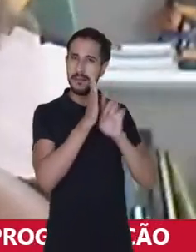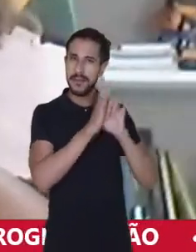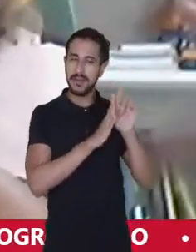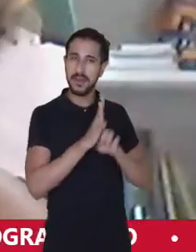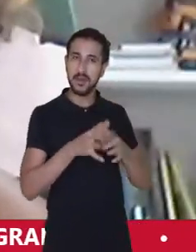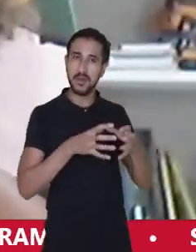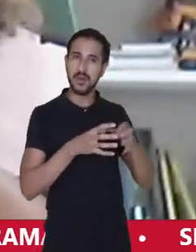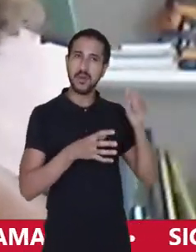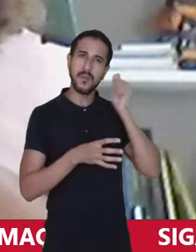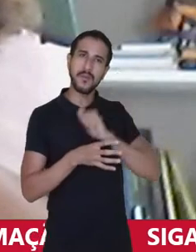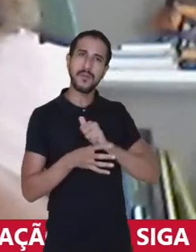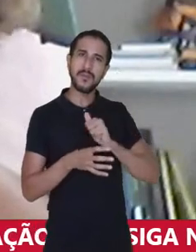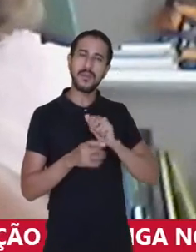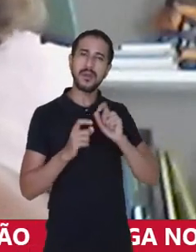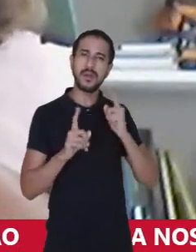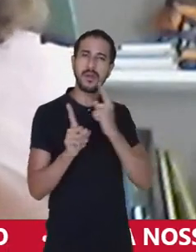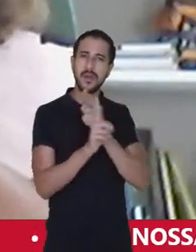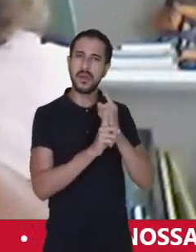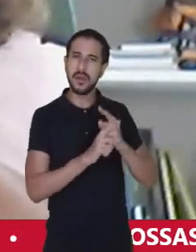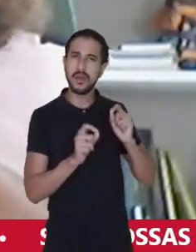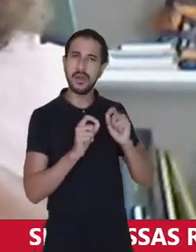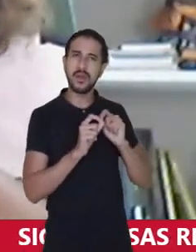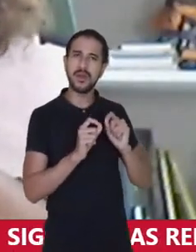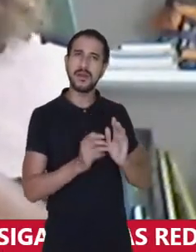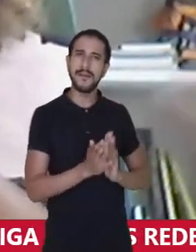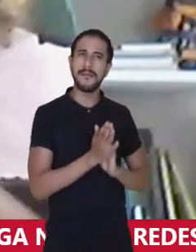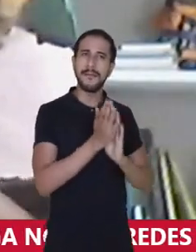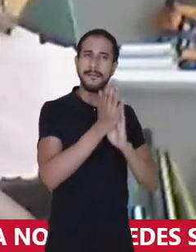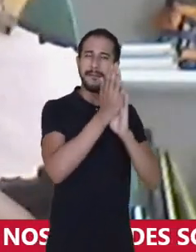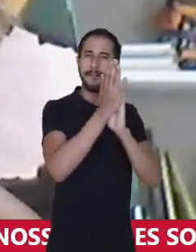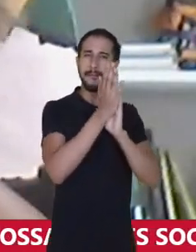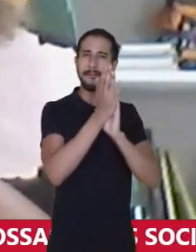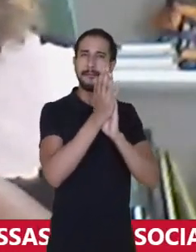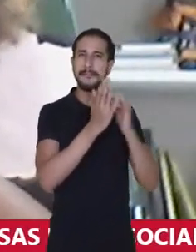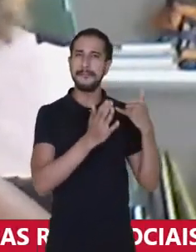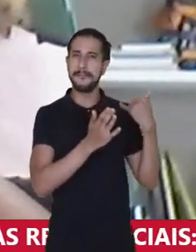das mulheres que se encontram para celebrar o aniversário